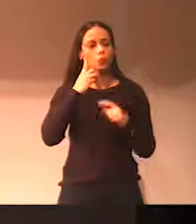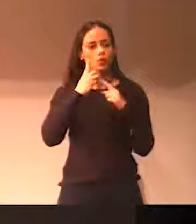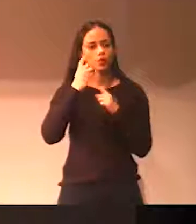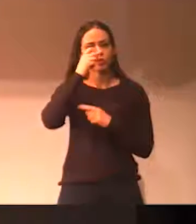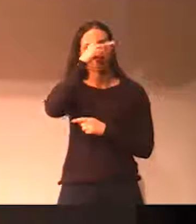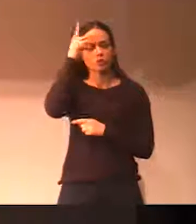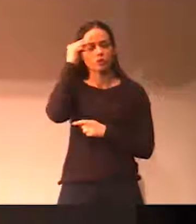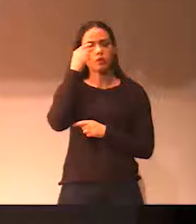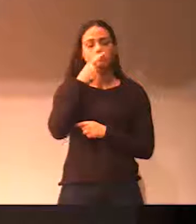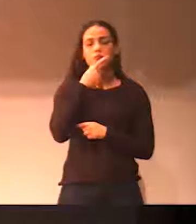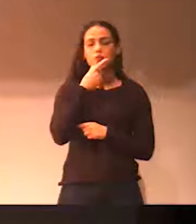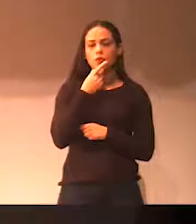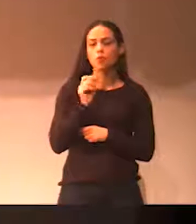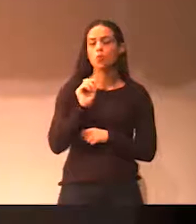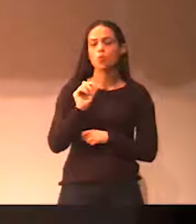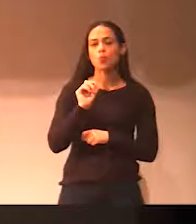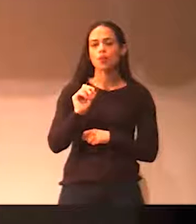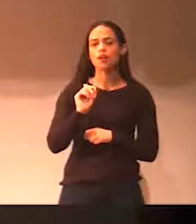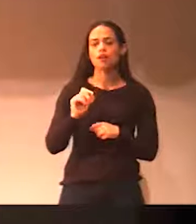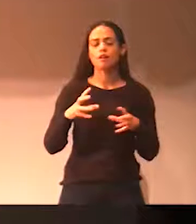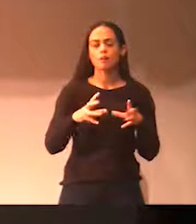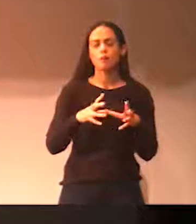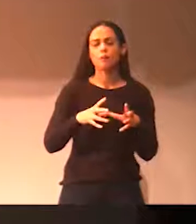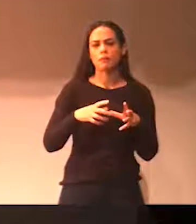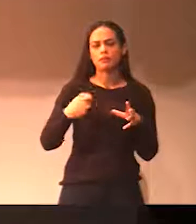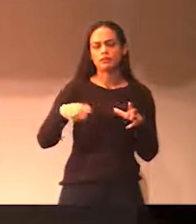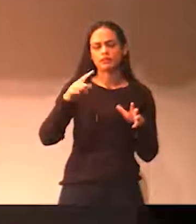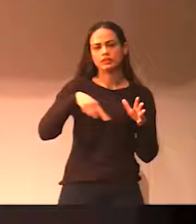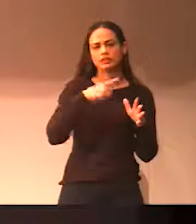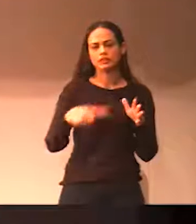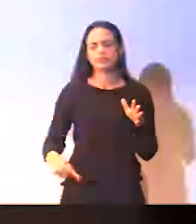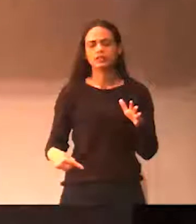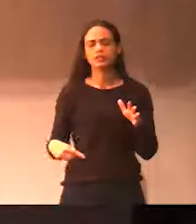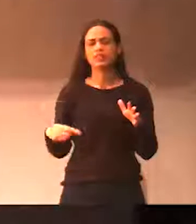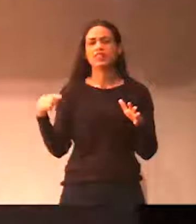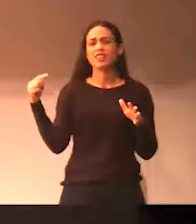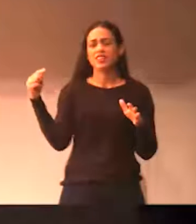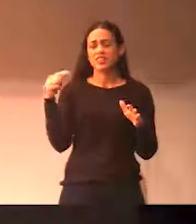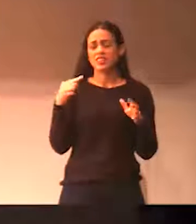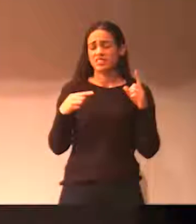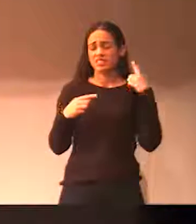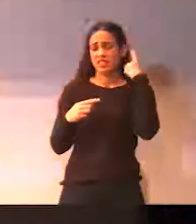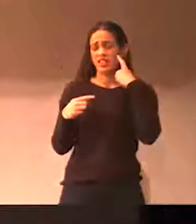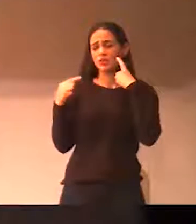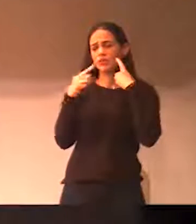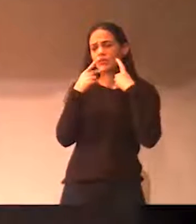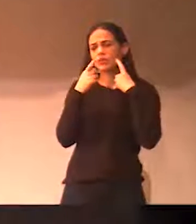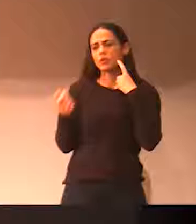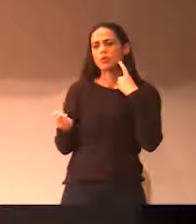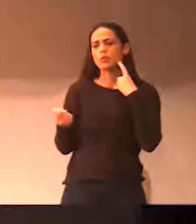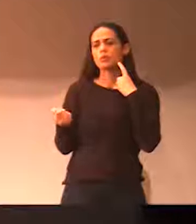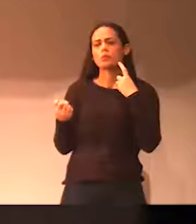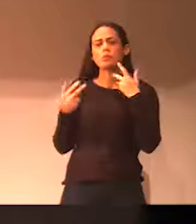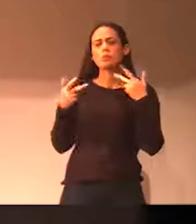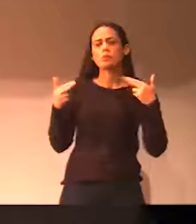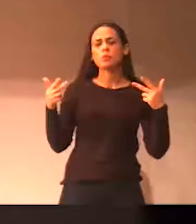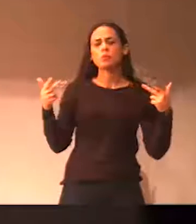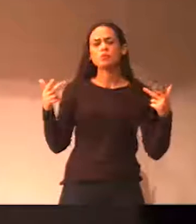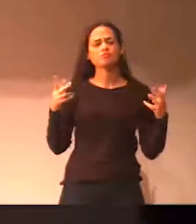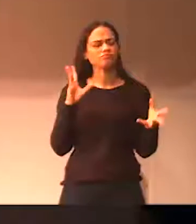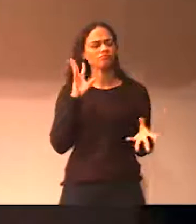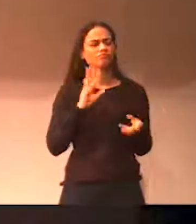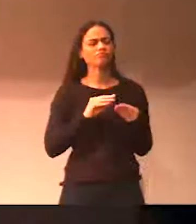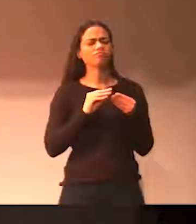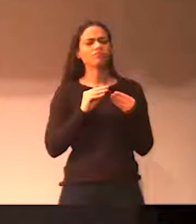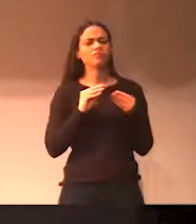desse cancelamento pelas irregularidades e ele não respeita a autonomia da Câmara. Né? Ele acha que nós temos que obedecer ao judiciário. Tanto é que ele entrou com